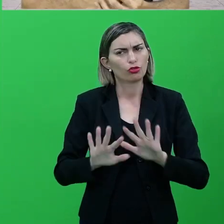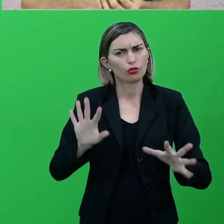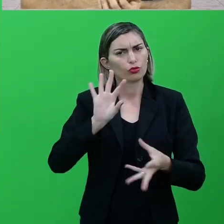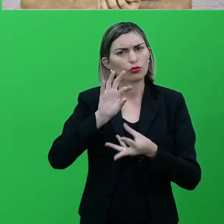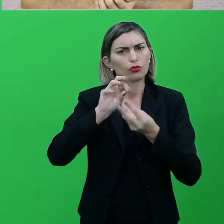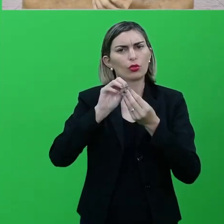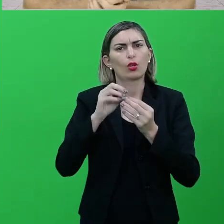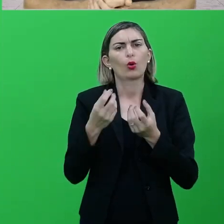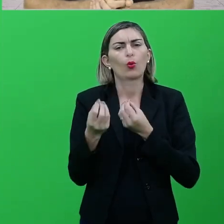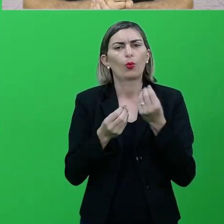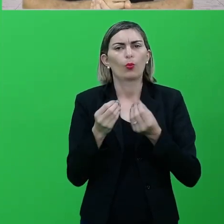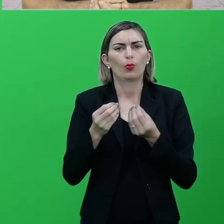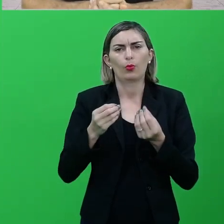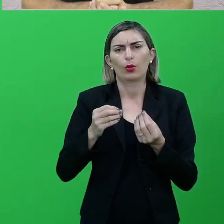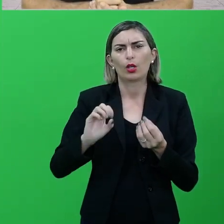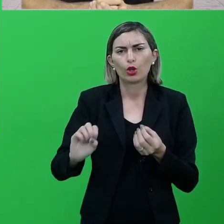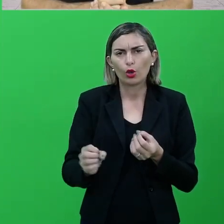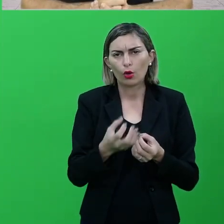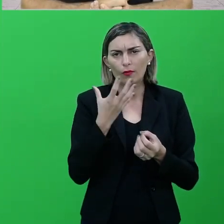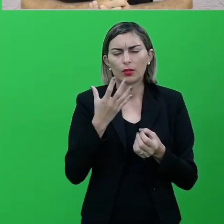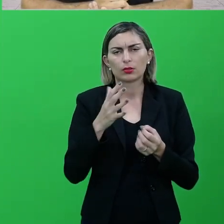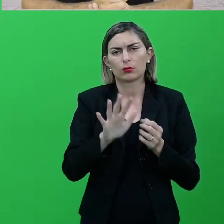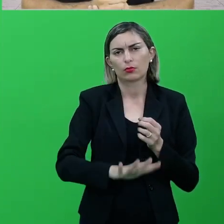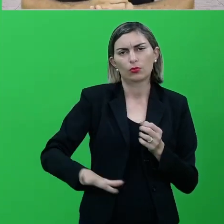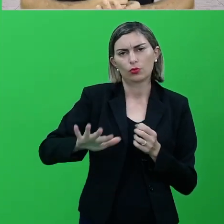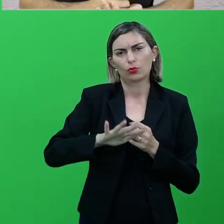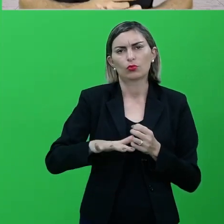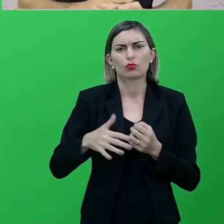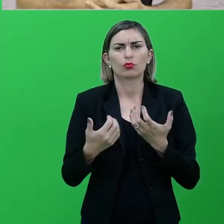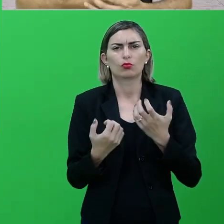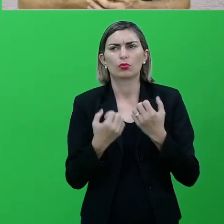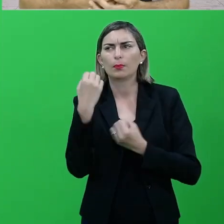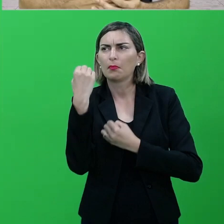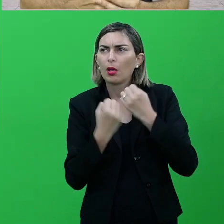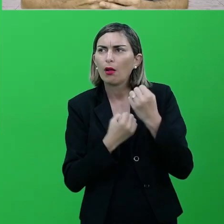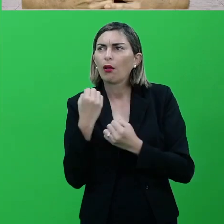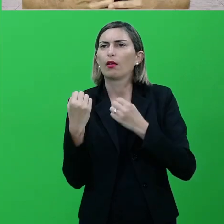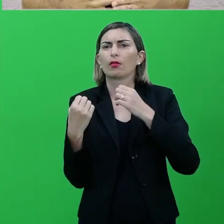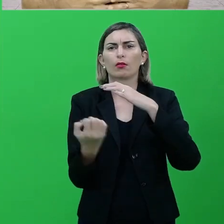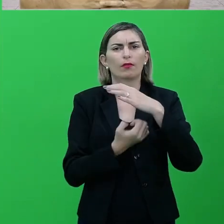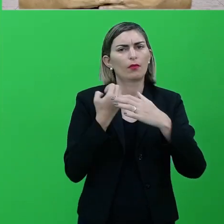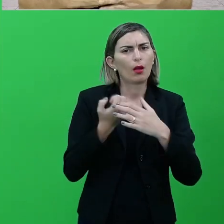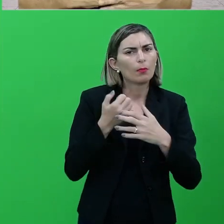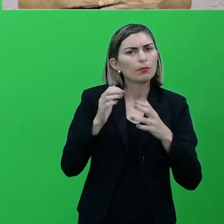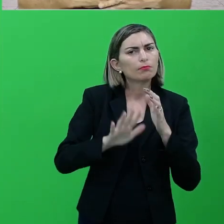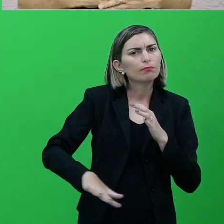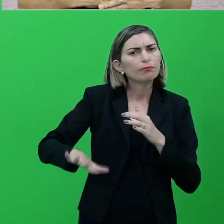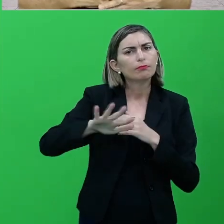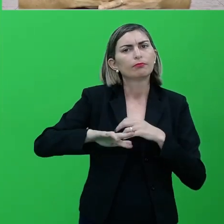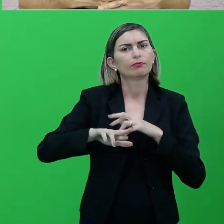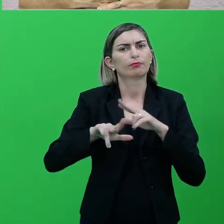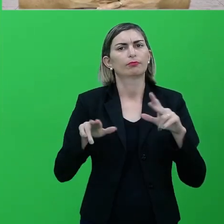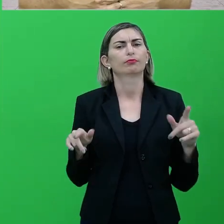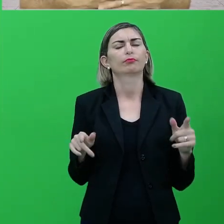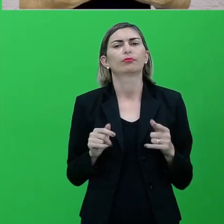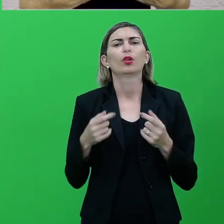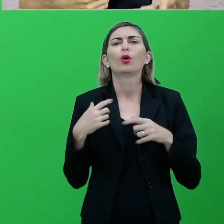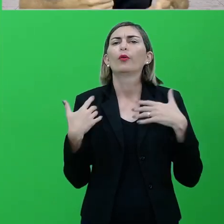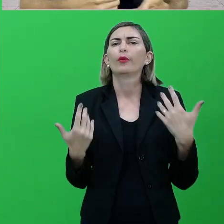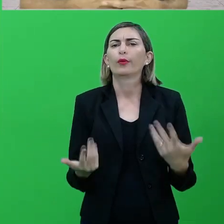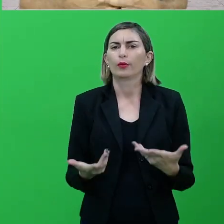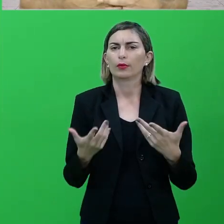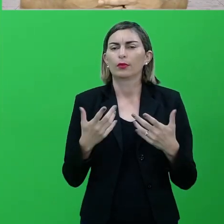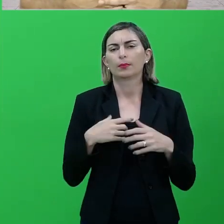sobre medição de inovação no setor público. Bom, quais são os pontos importantes para medir inovação numa organização, né, e